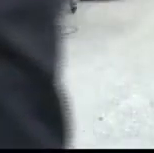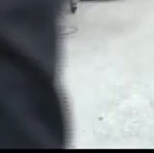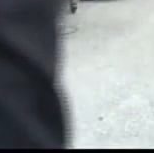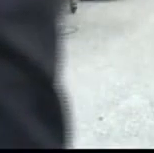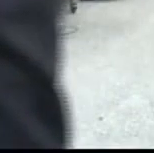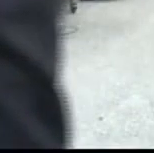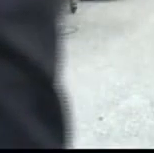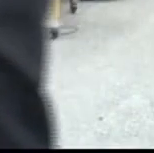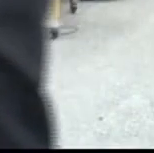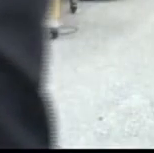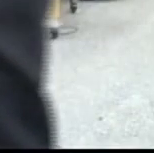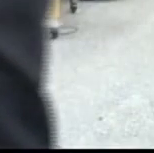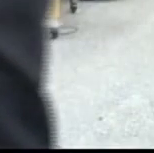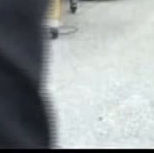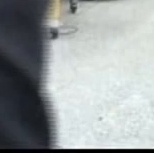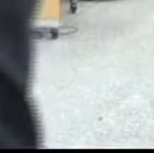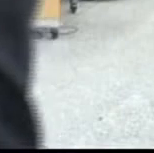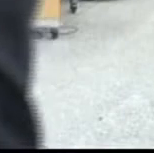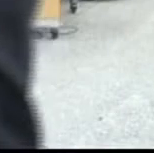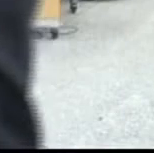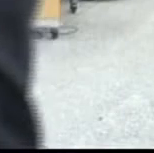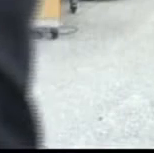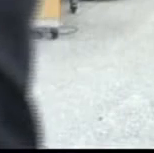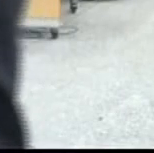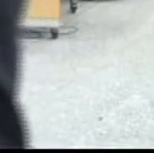Doutor João Mota, por favor, você pode confirmar a presença?